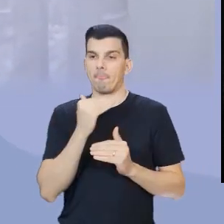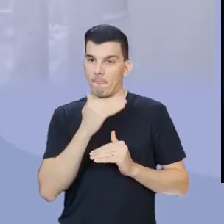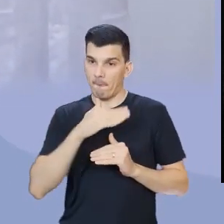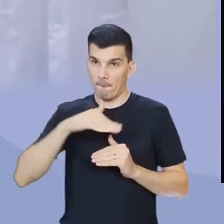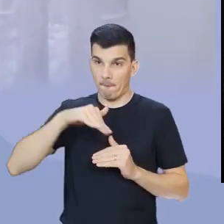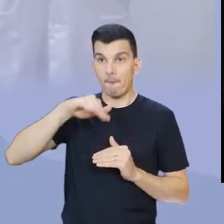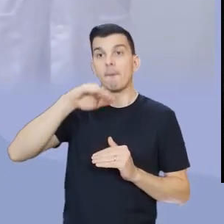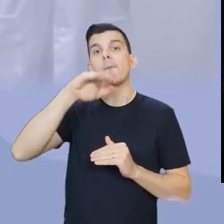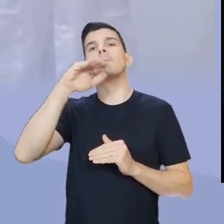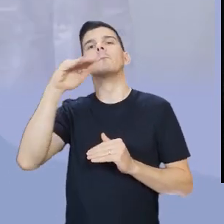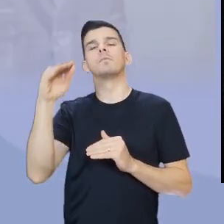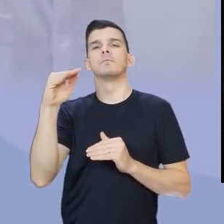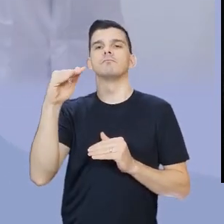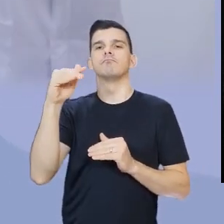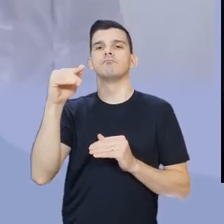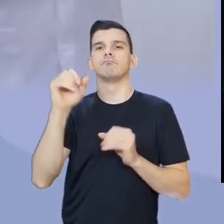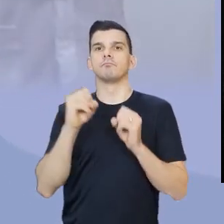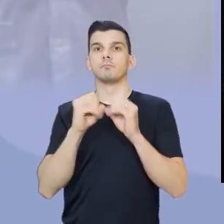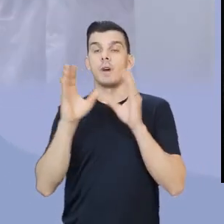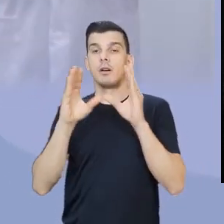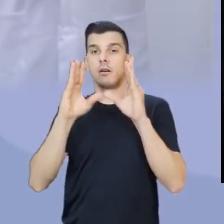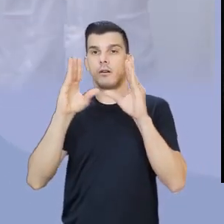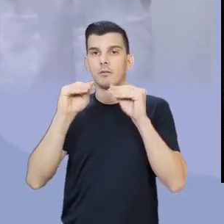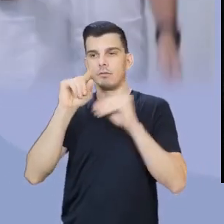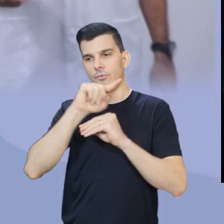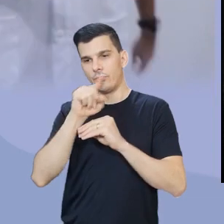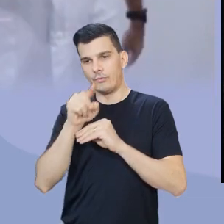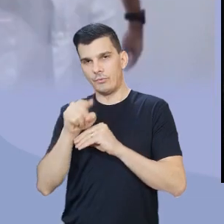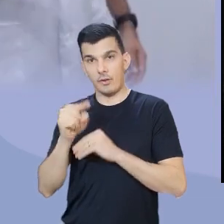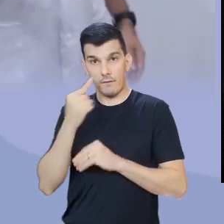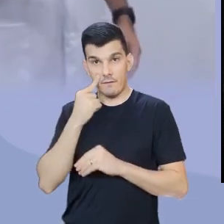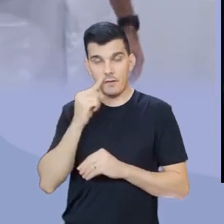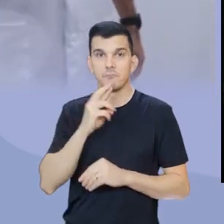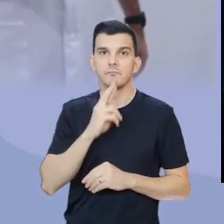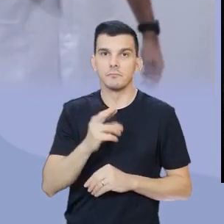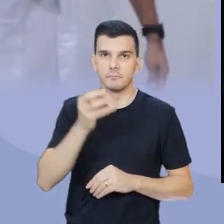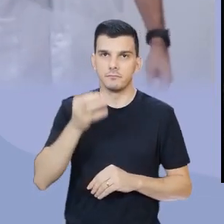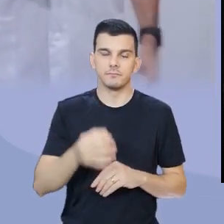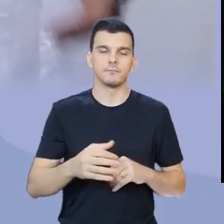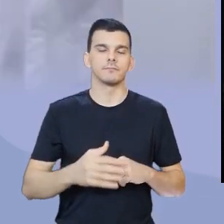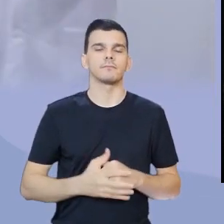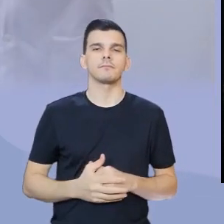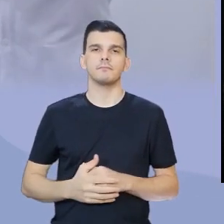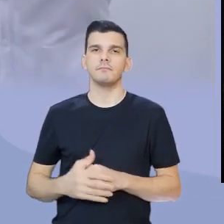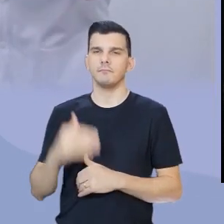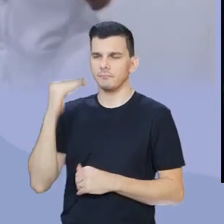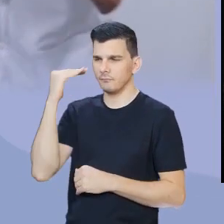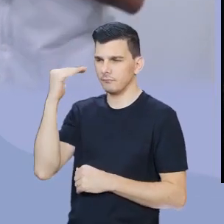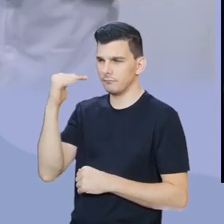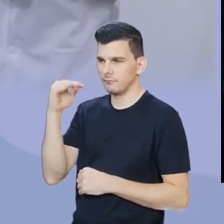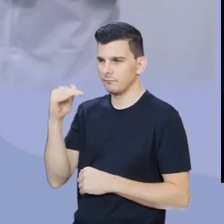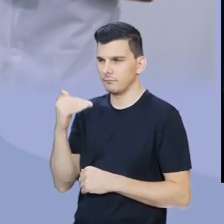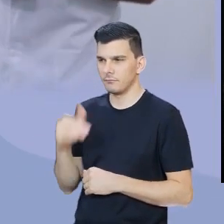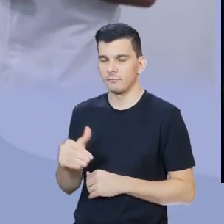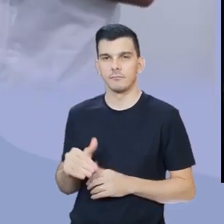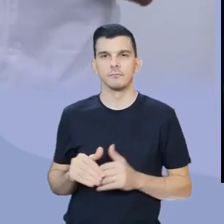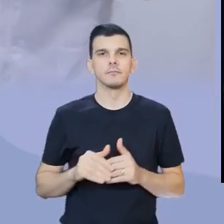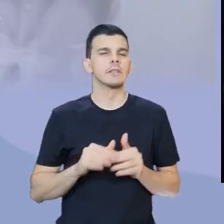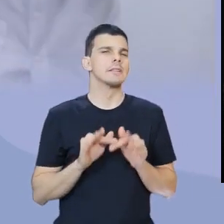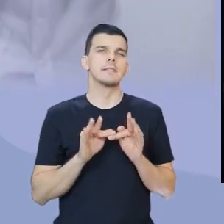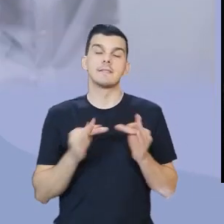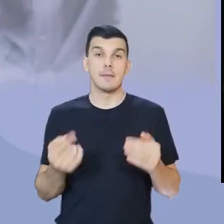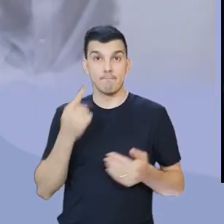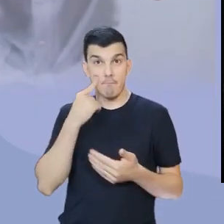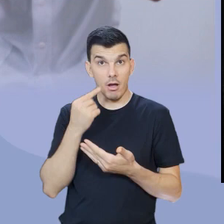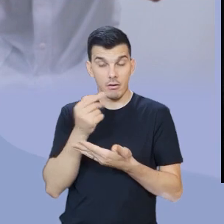passa no crítico lá em cima, eu estou te explicando, mas melhor ver a solução que eu coloquei para vocês. Olha que soluçãozinha